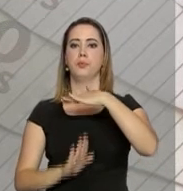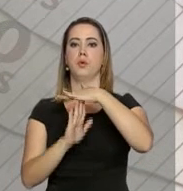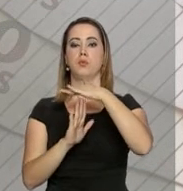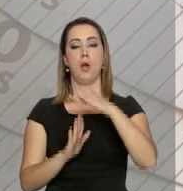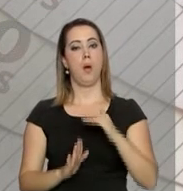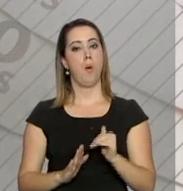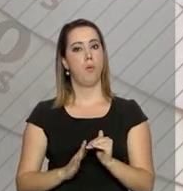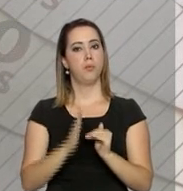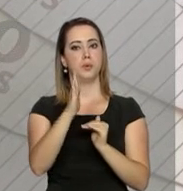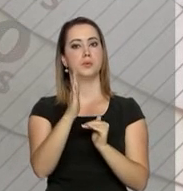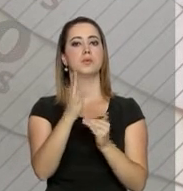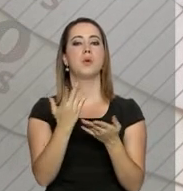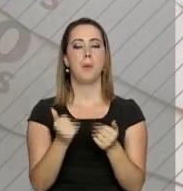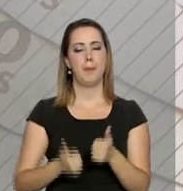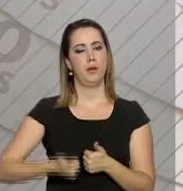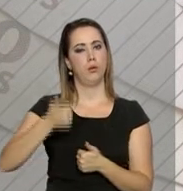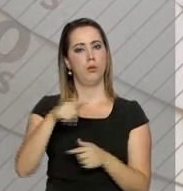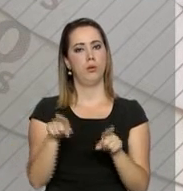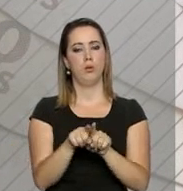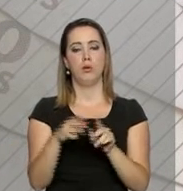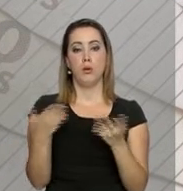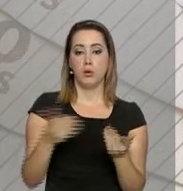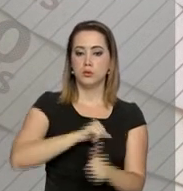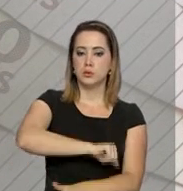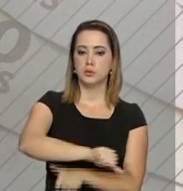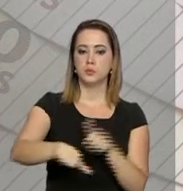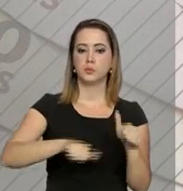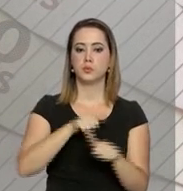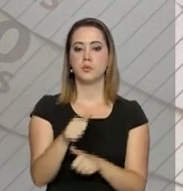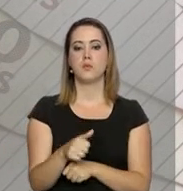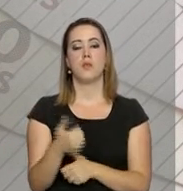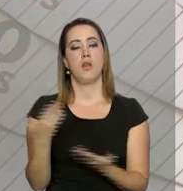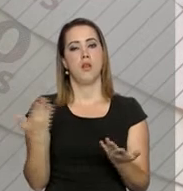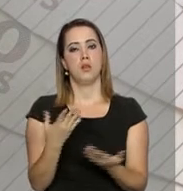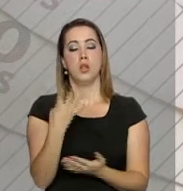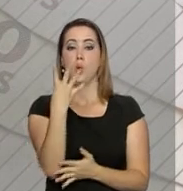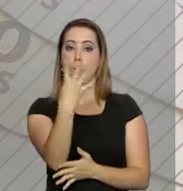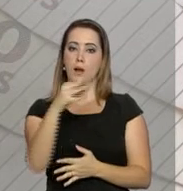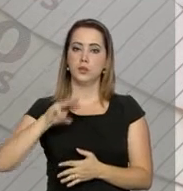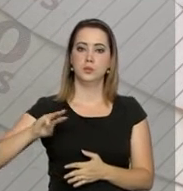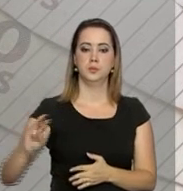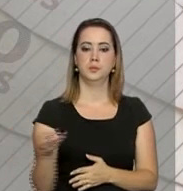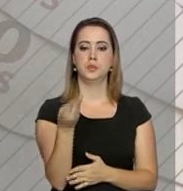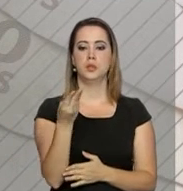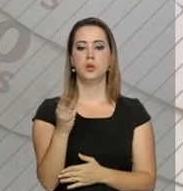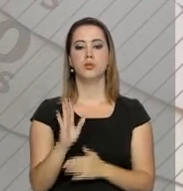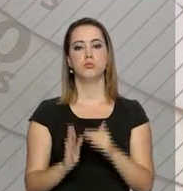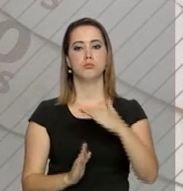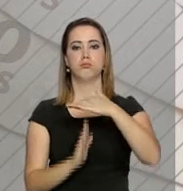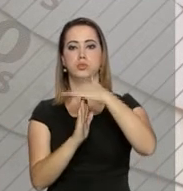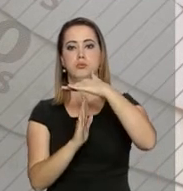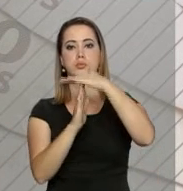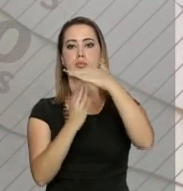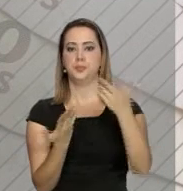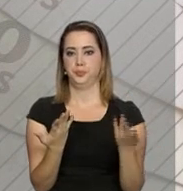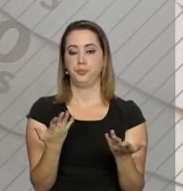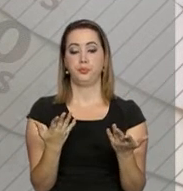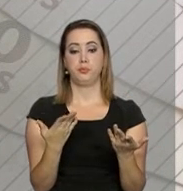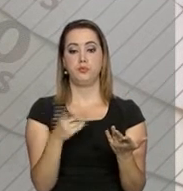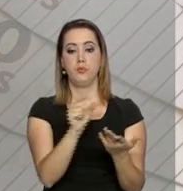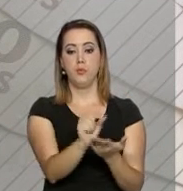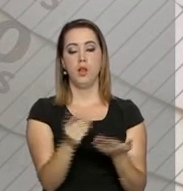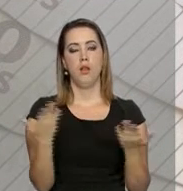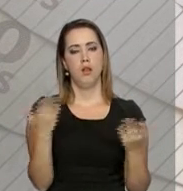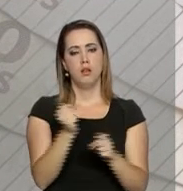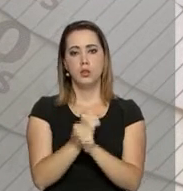a partir de 2018 de três milhões e 600 mil para 4 milhões e 800 mil reais o teto